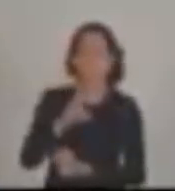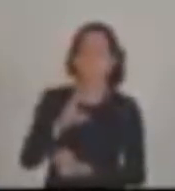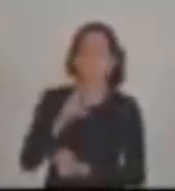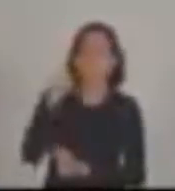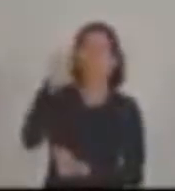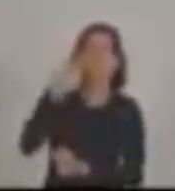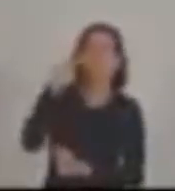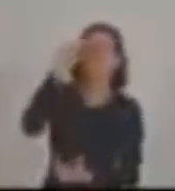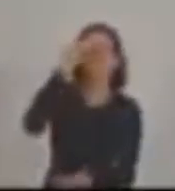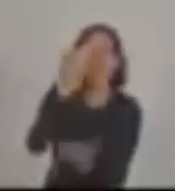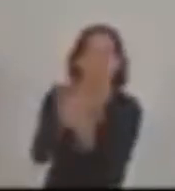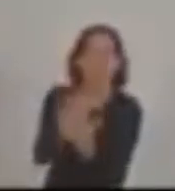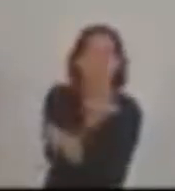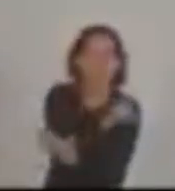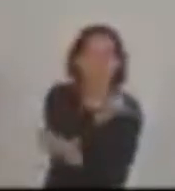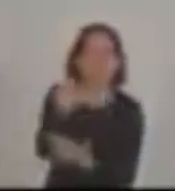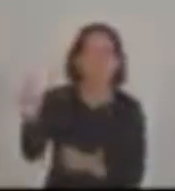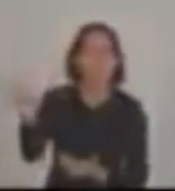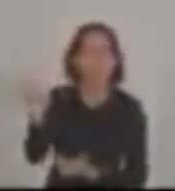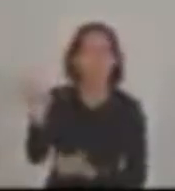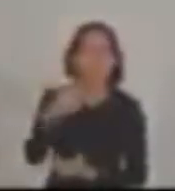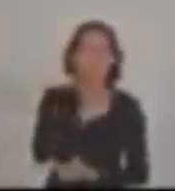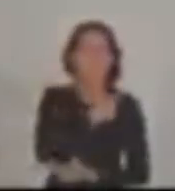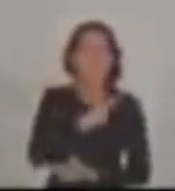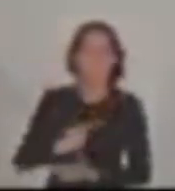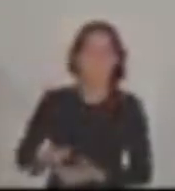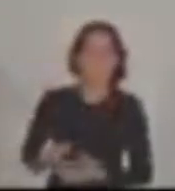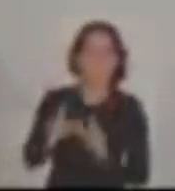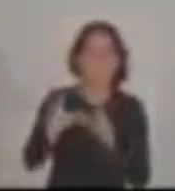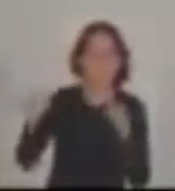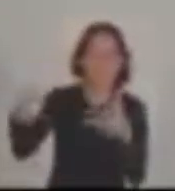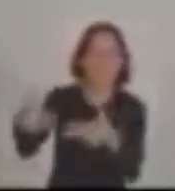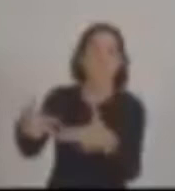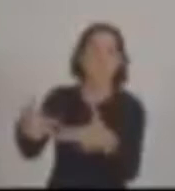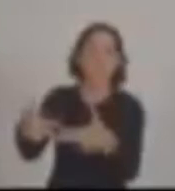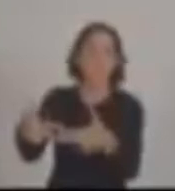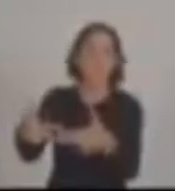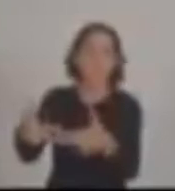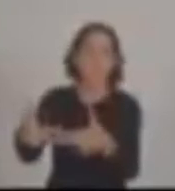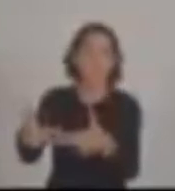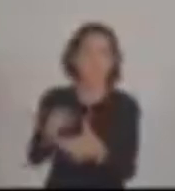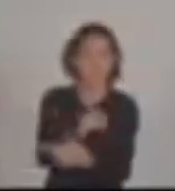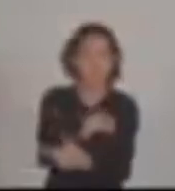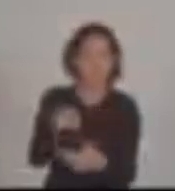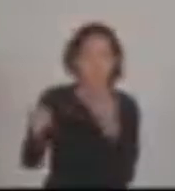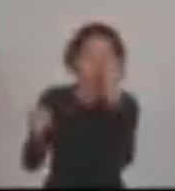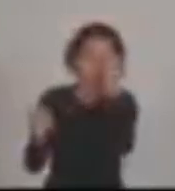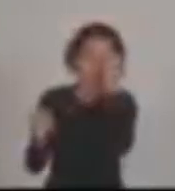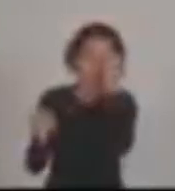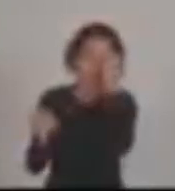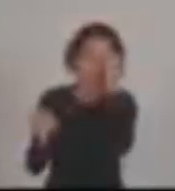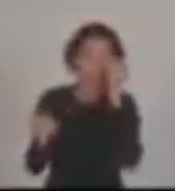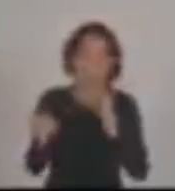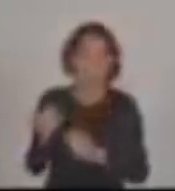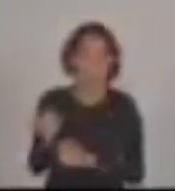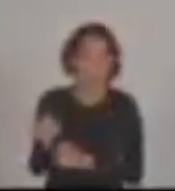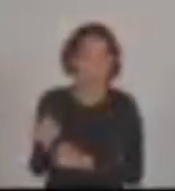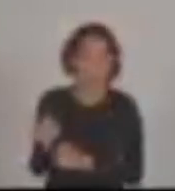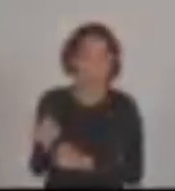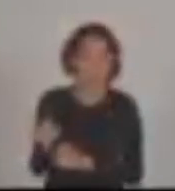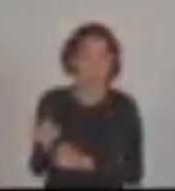muito em vocês. Presidente da Câmara, não vote nenhum projeto do